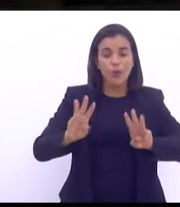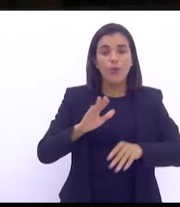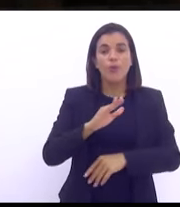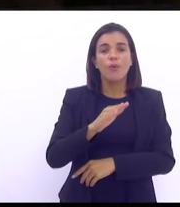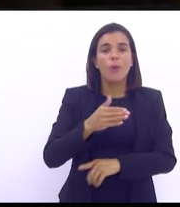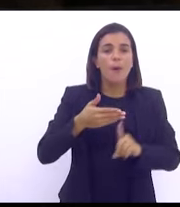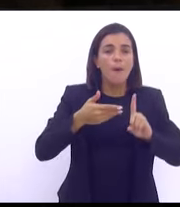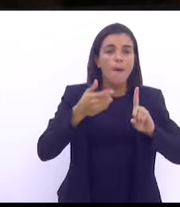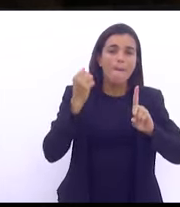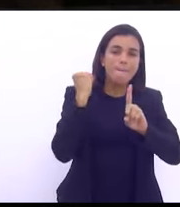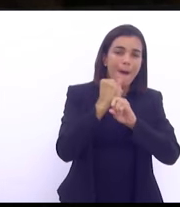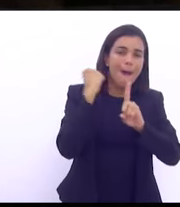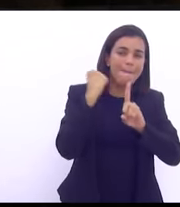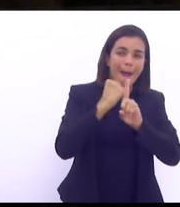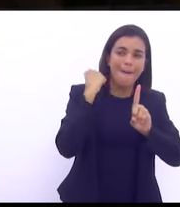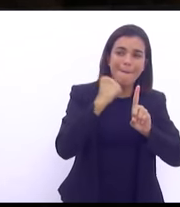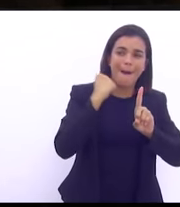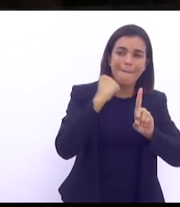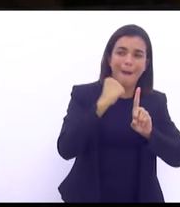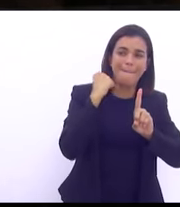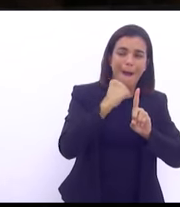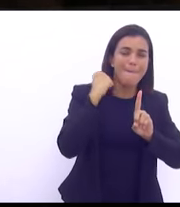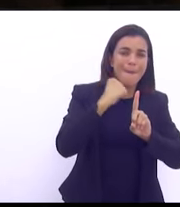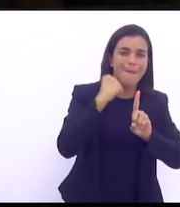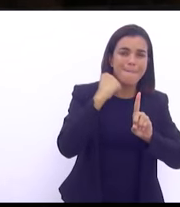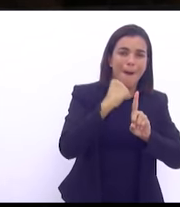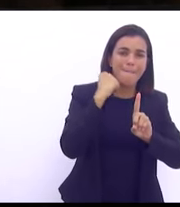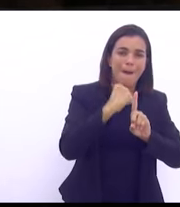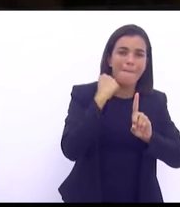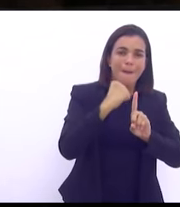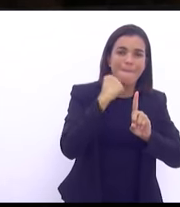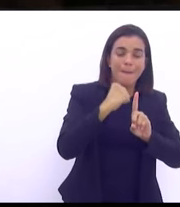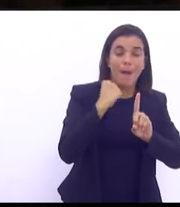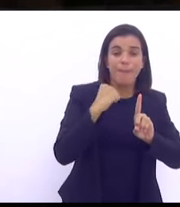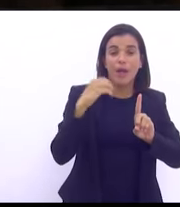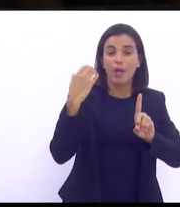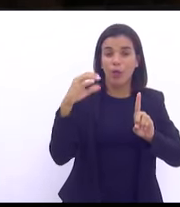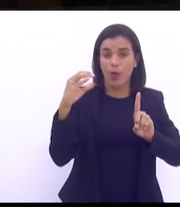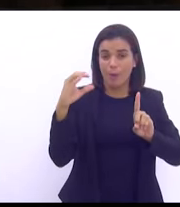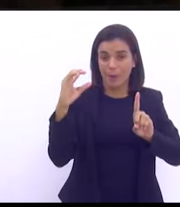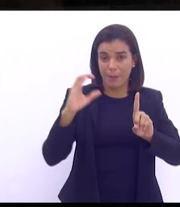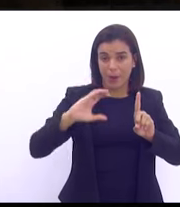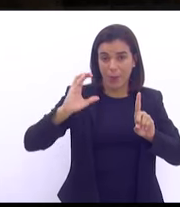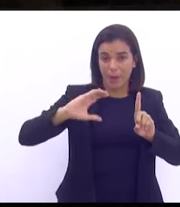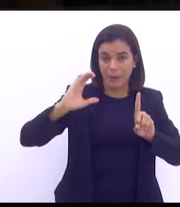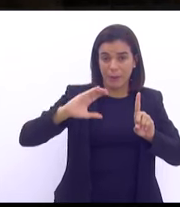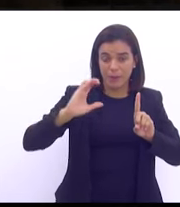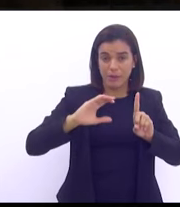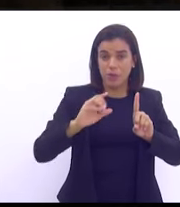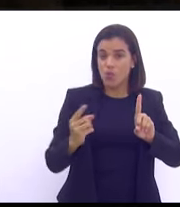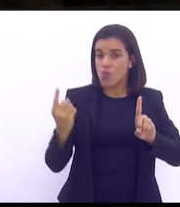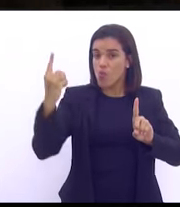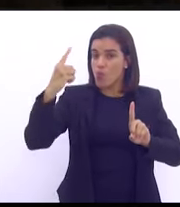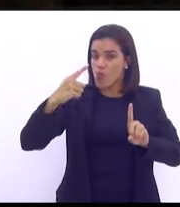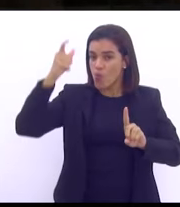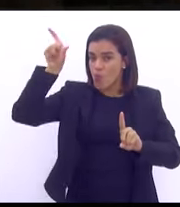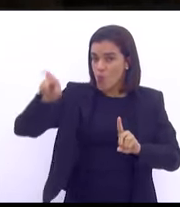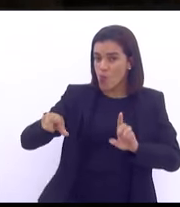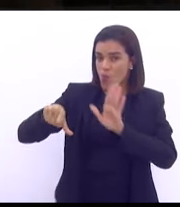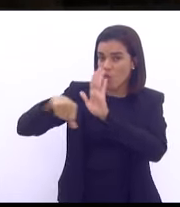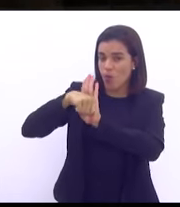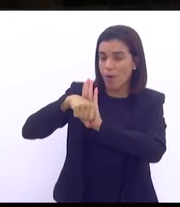em Copacabana, a facadas, e um dos criminosos tinha